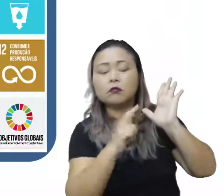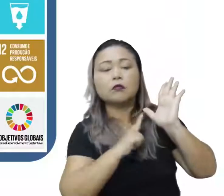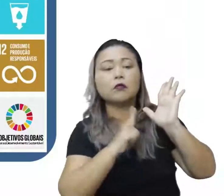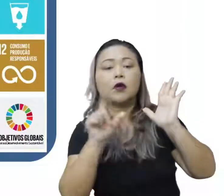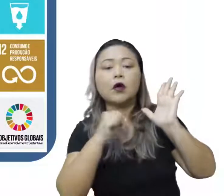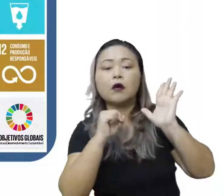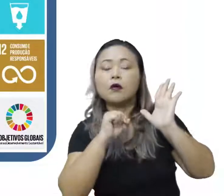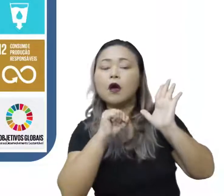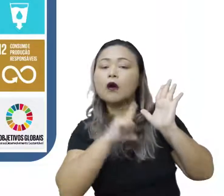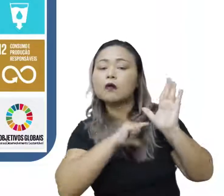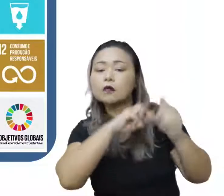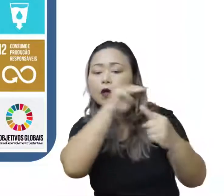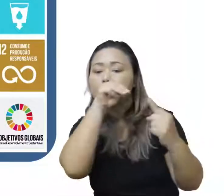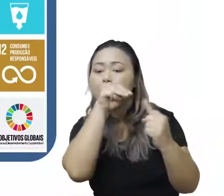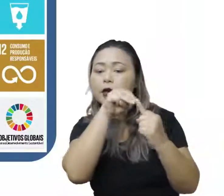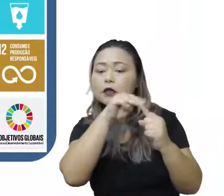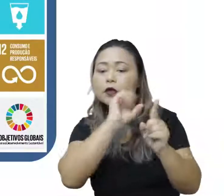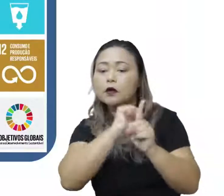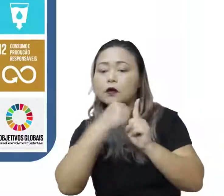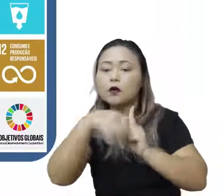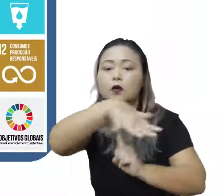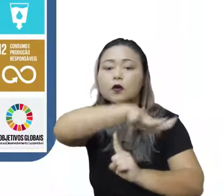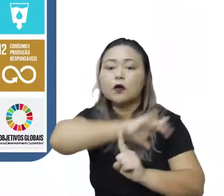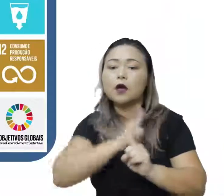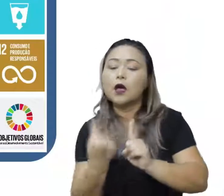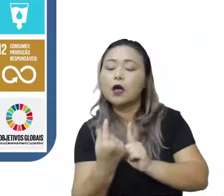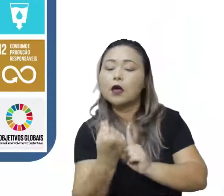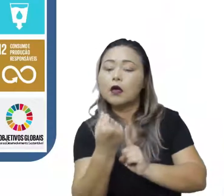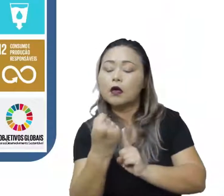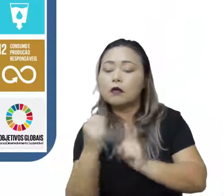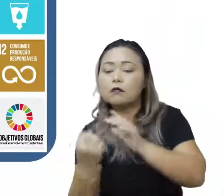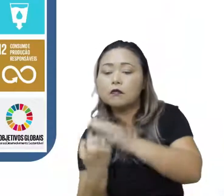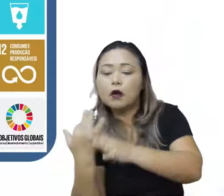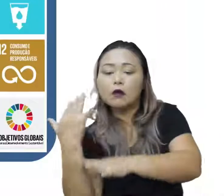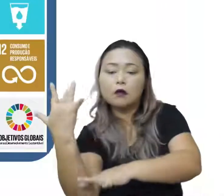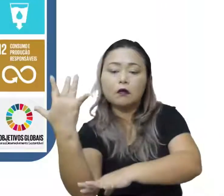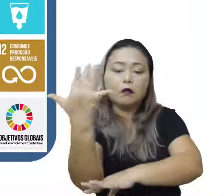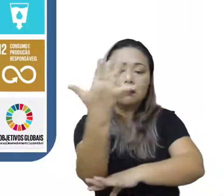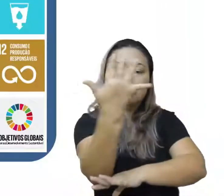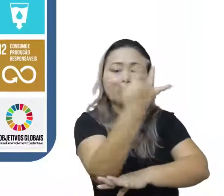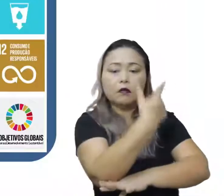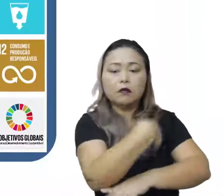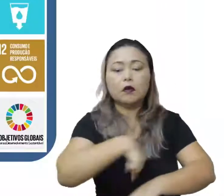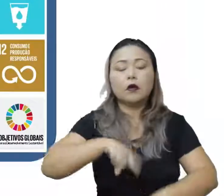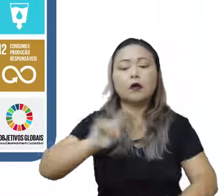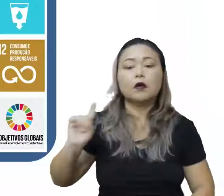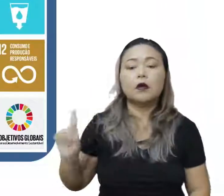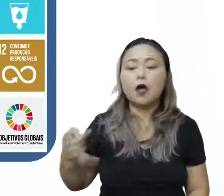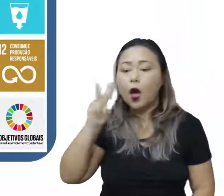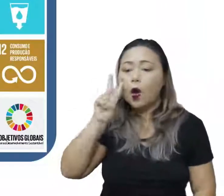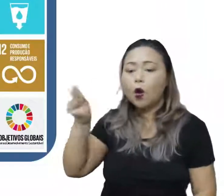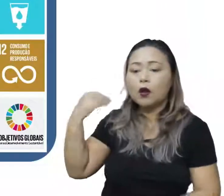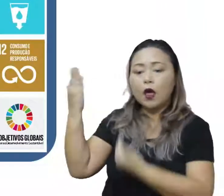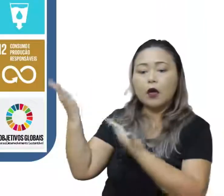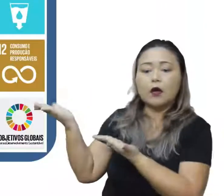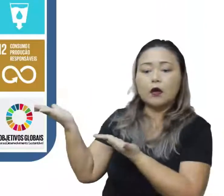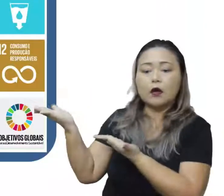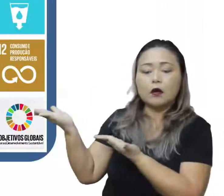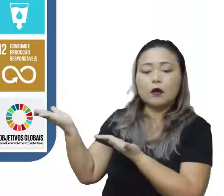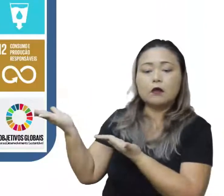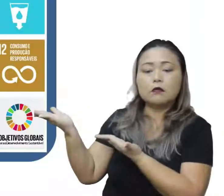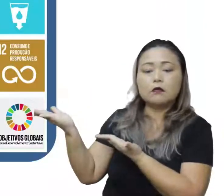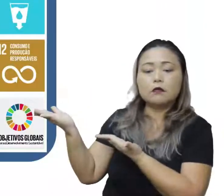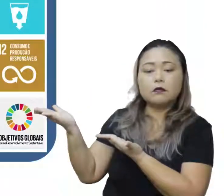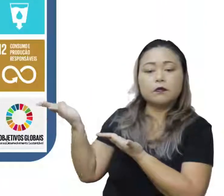metas sociais, econômicas e ambientais. Olha aí, Erradicar a